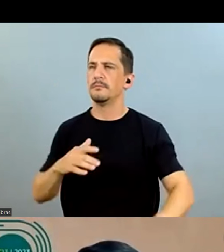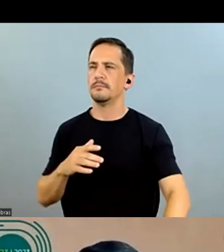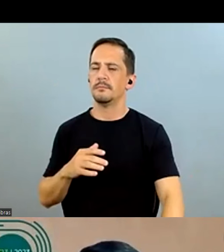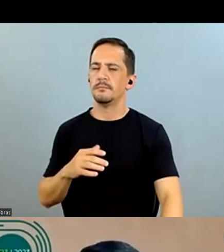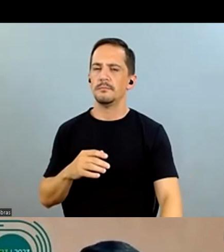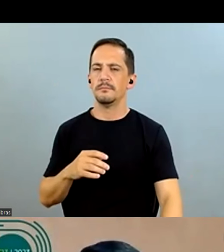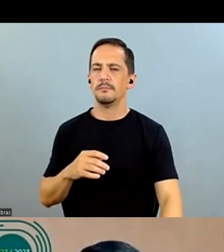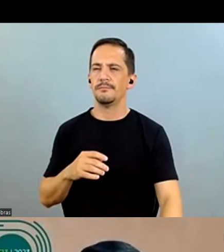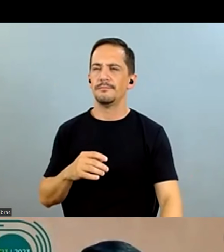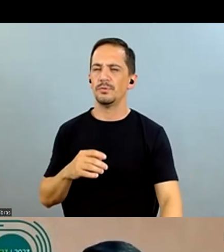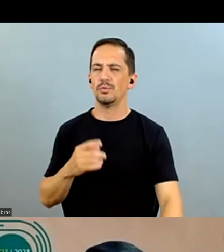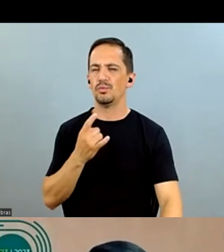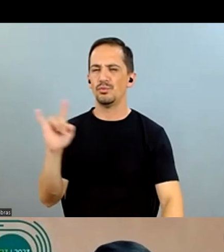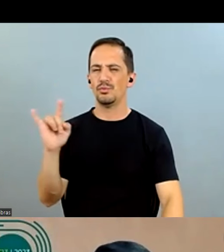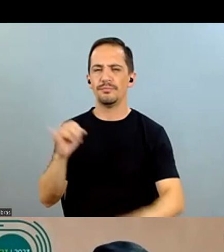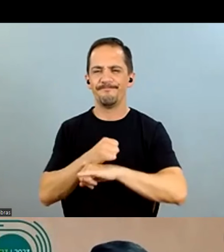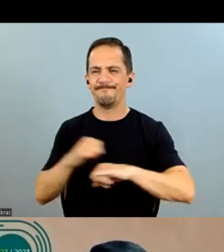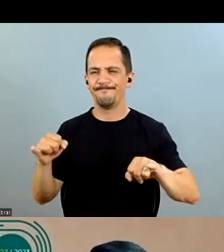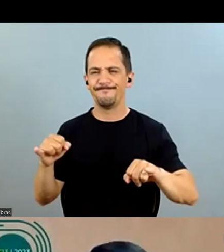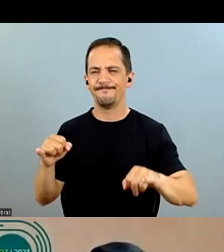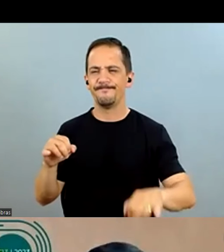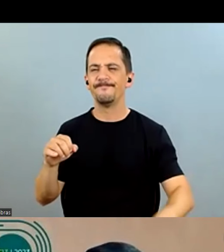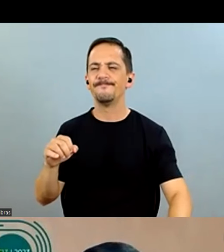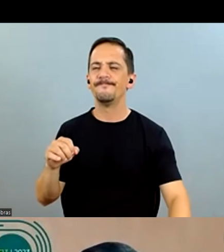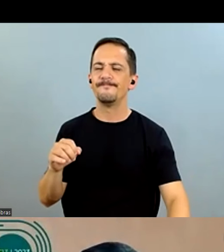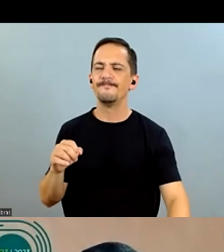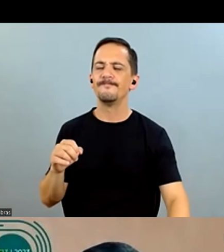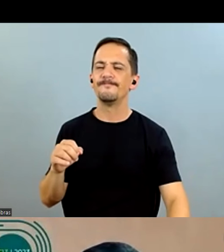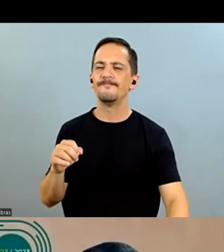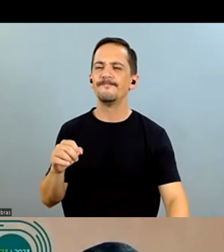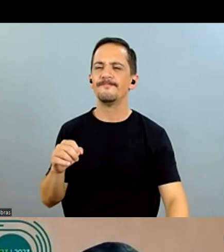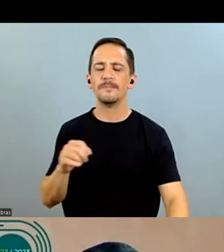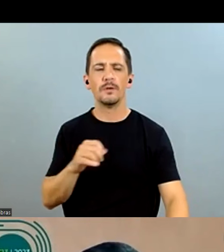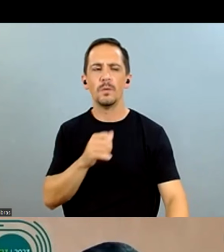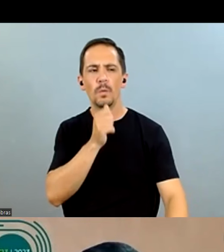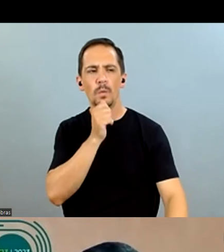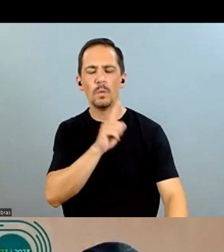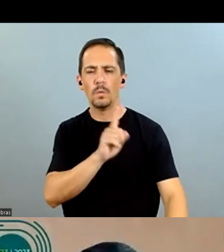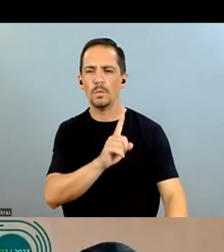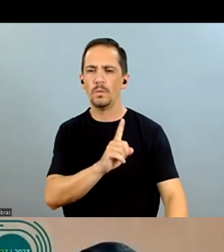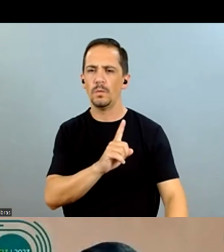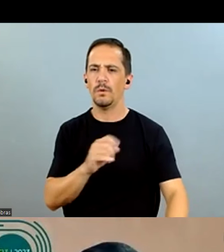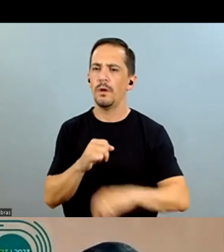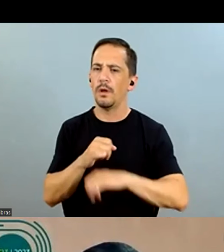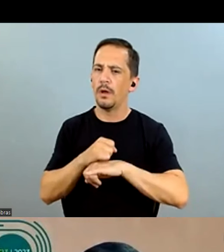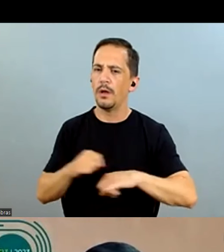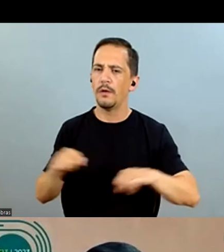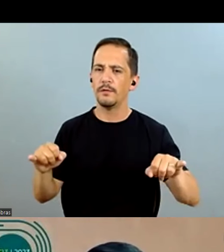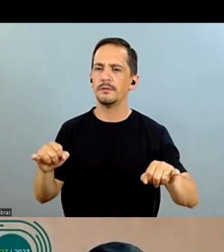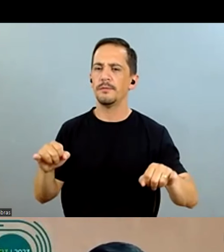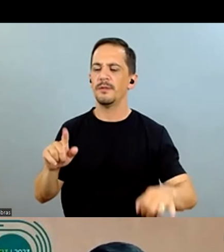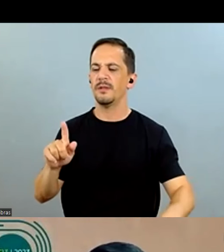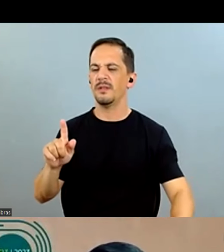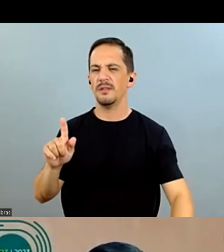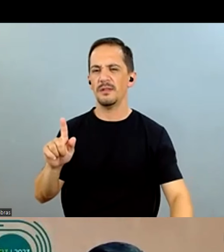foi o divulgação pro mercado não a gente não divulga né Gu né a gente não tem divulgação pode pegar uma